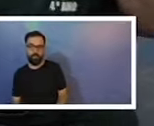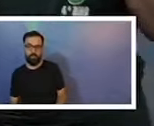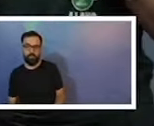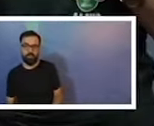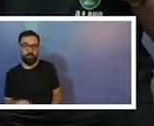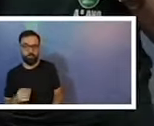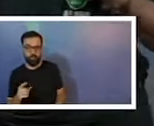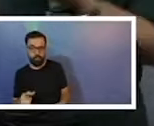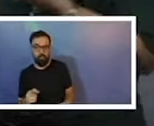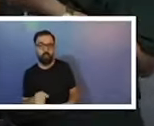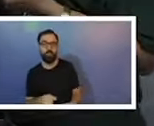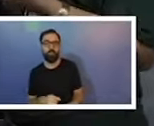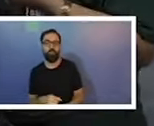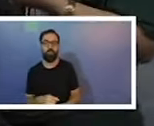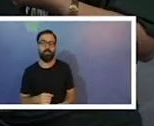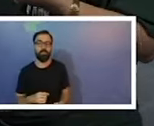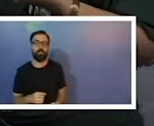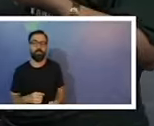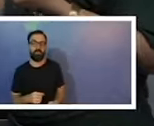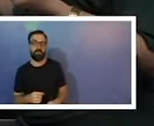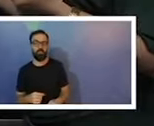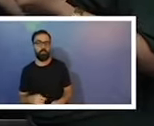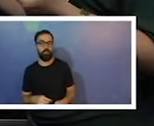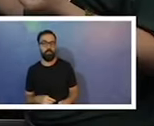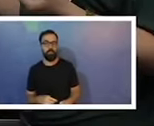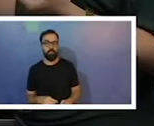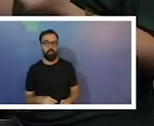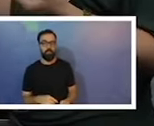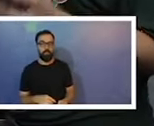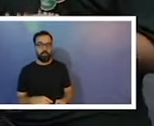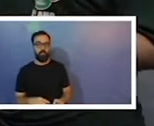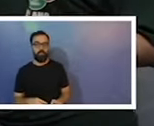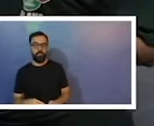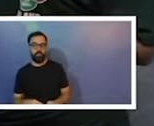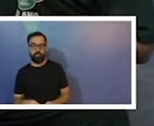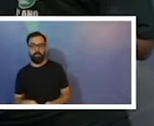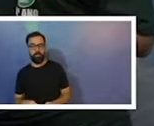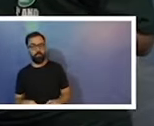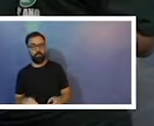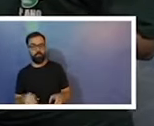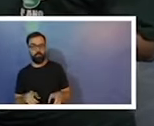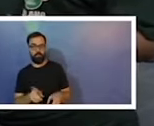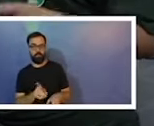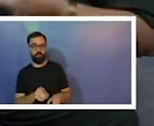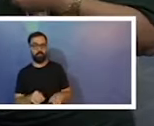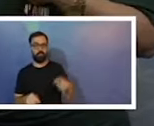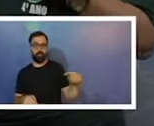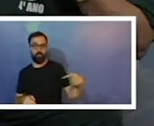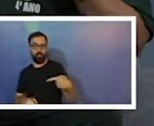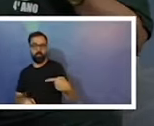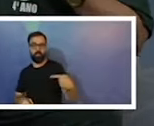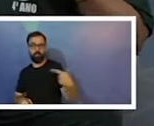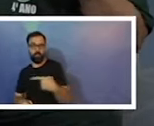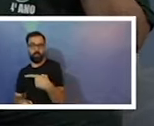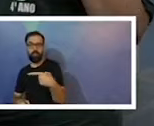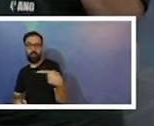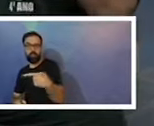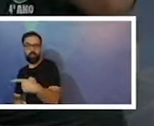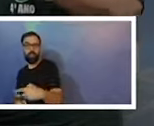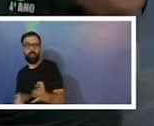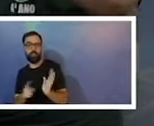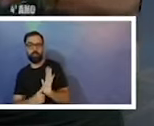vão representar a cadeia alimentar com setinhas. Essas setas estão mostrando